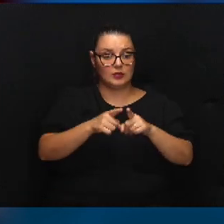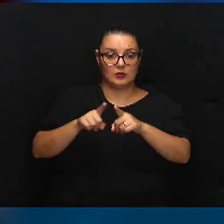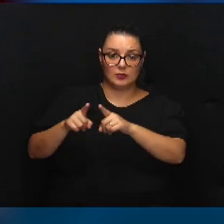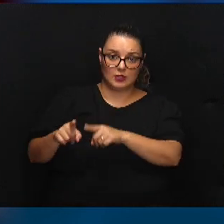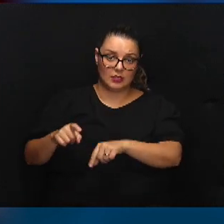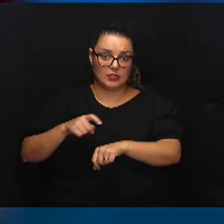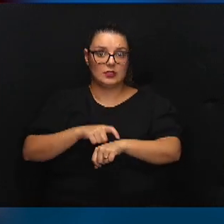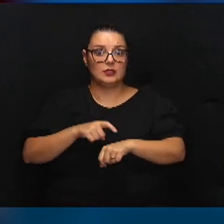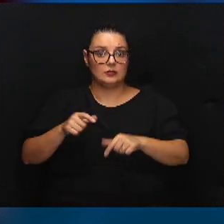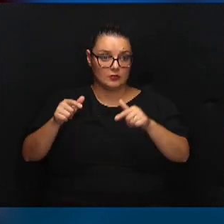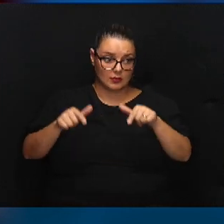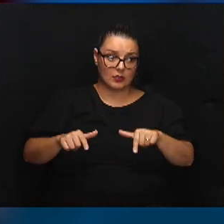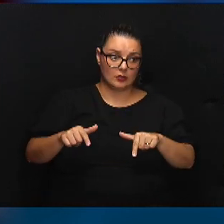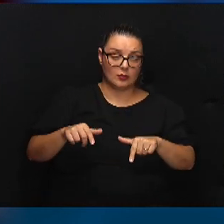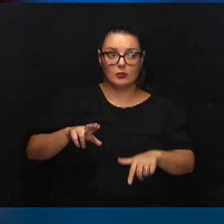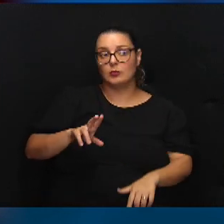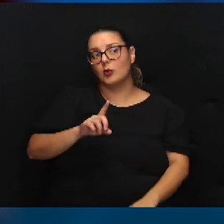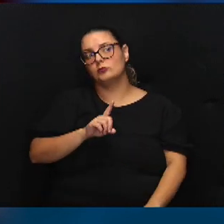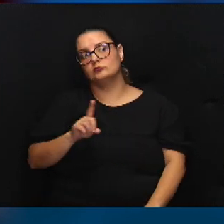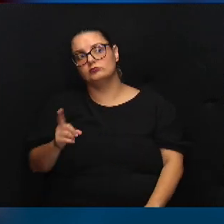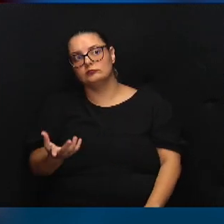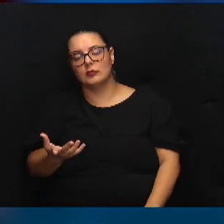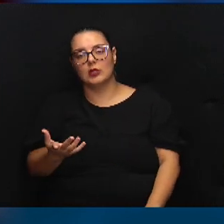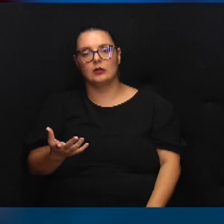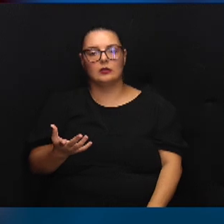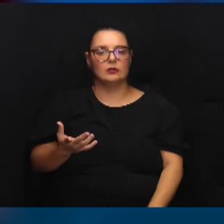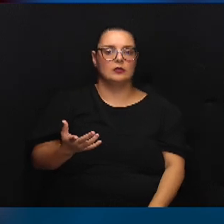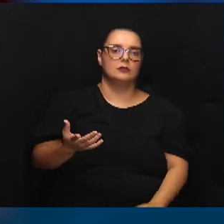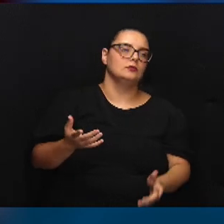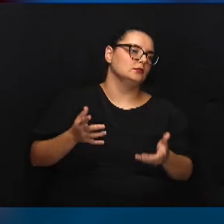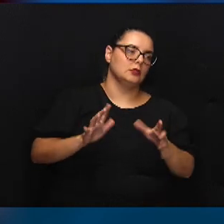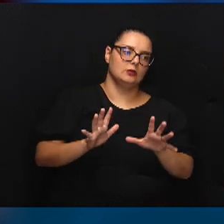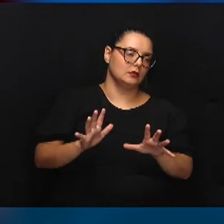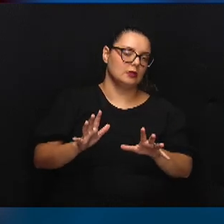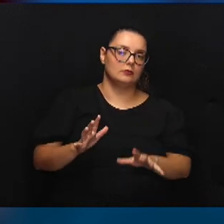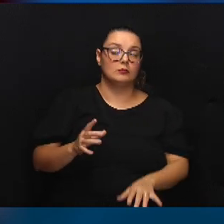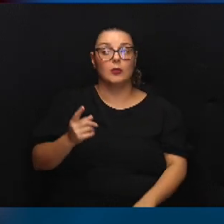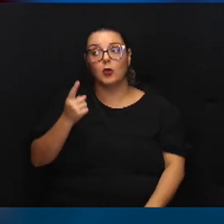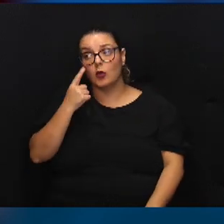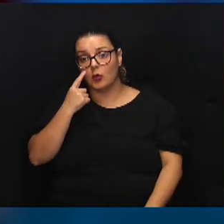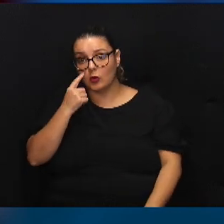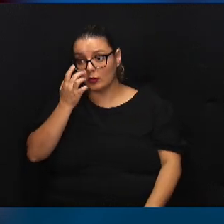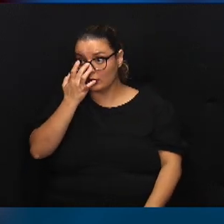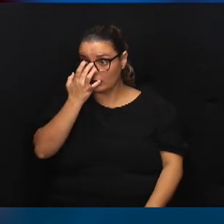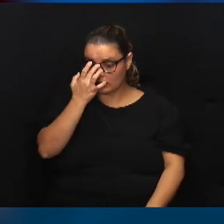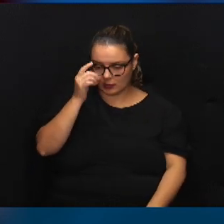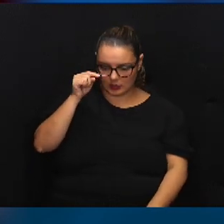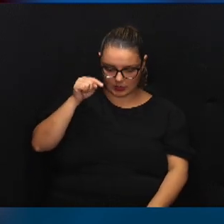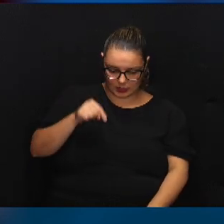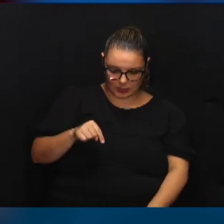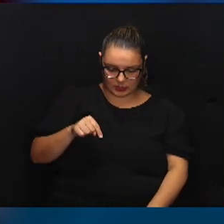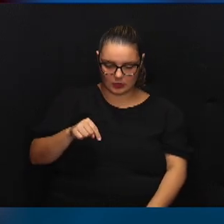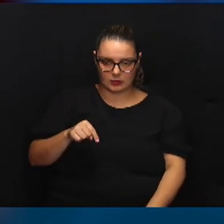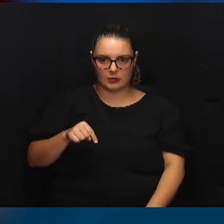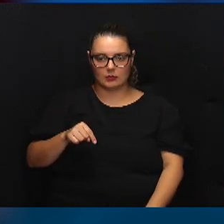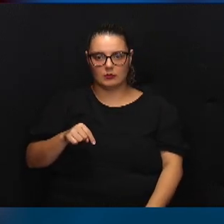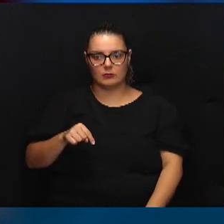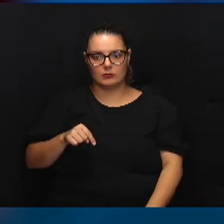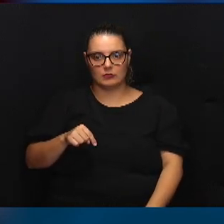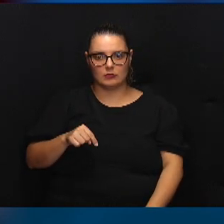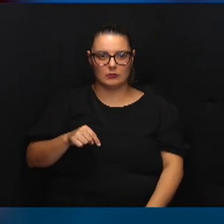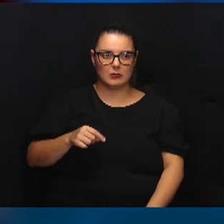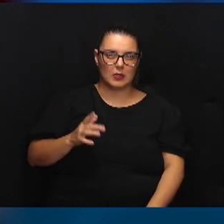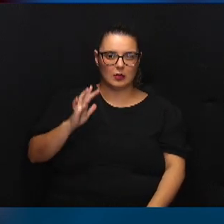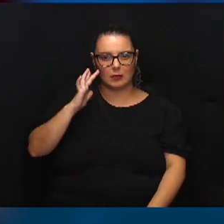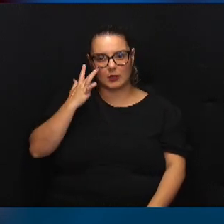nesse mesmo espaço? Ou você descarta essa possibilidade? Olha, aqui não, acho que daria no